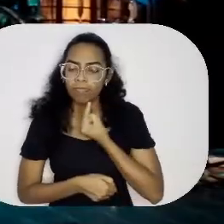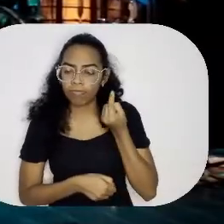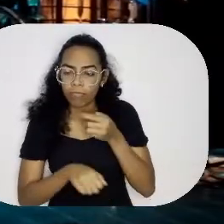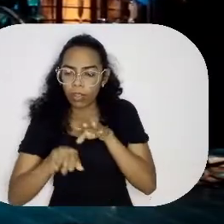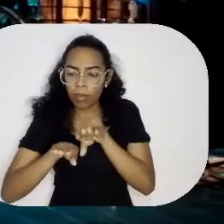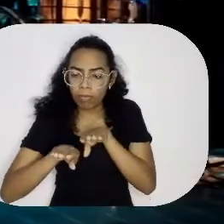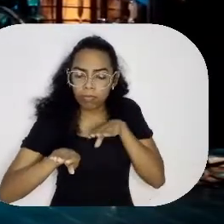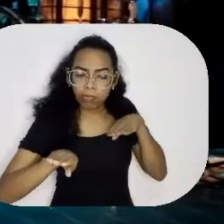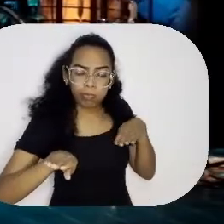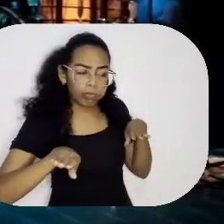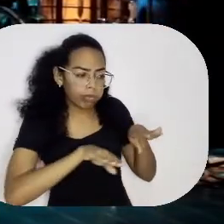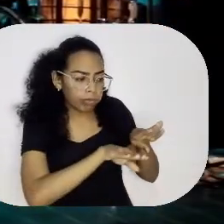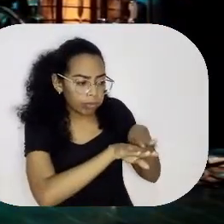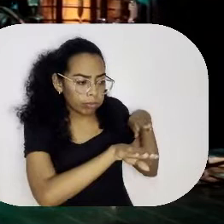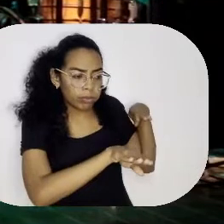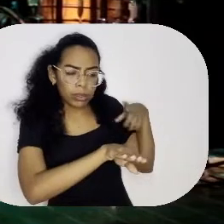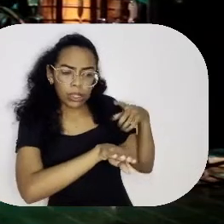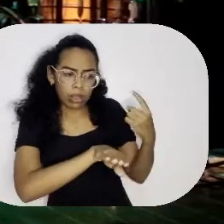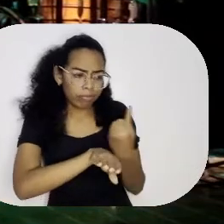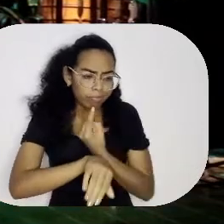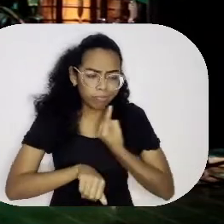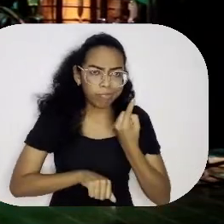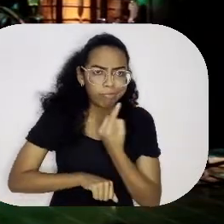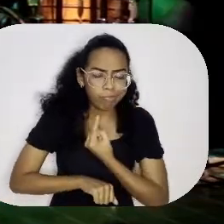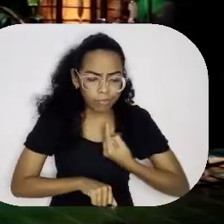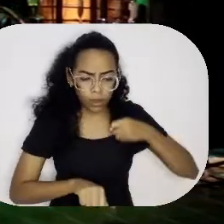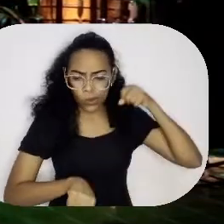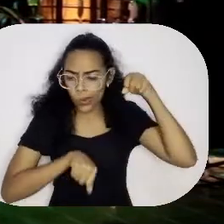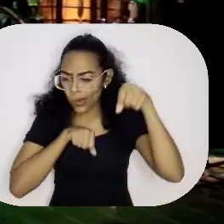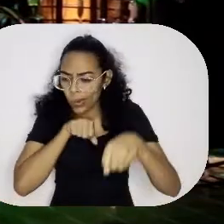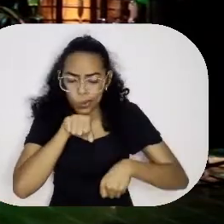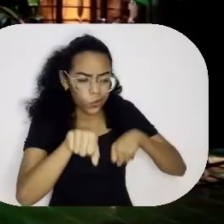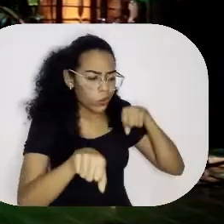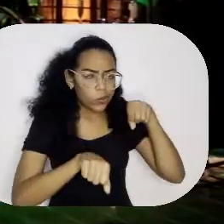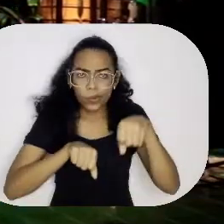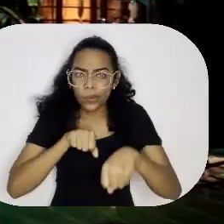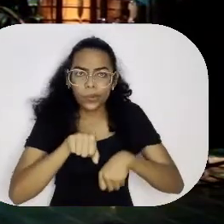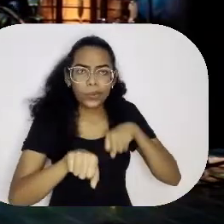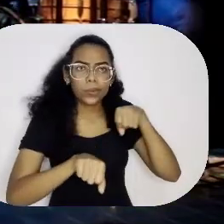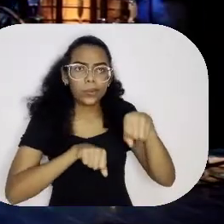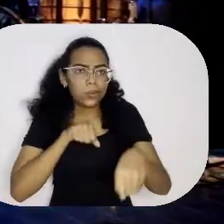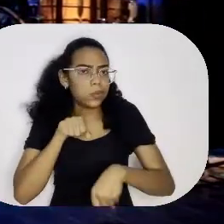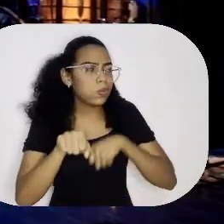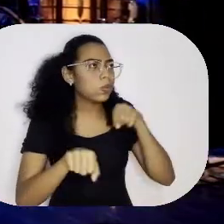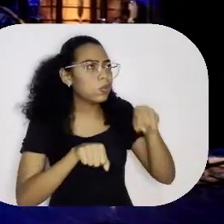Usando os carros fechados, escuros no sinal, de peito aberto pro